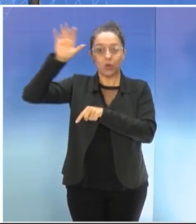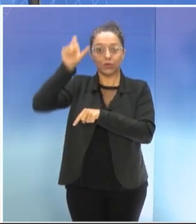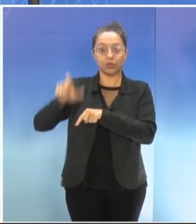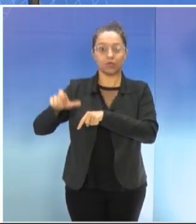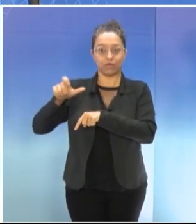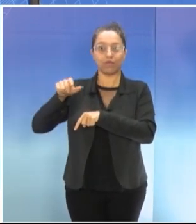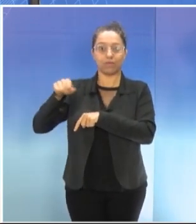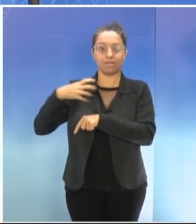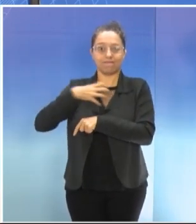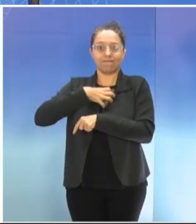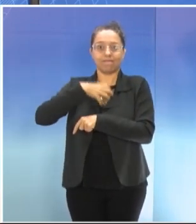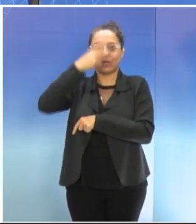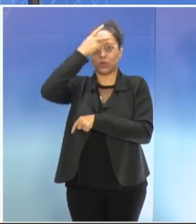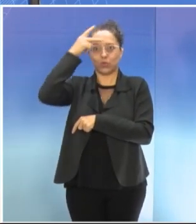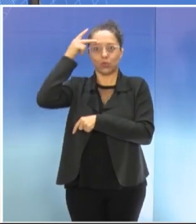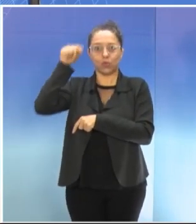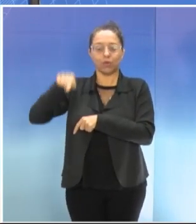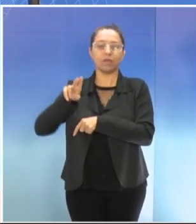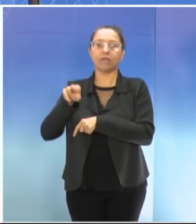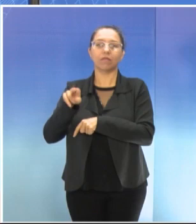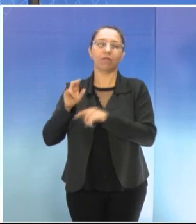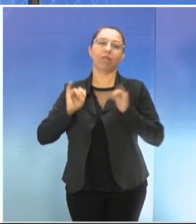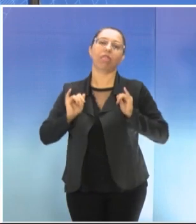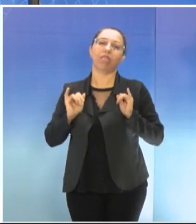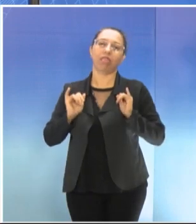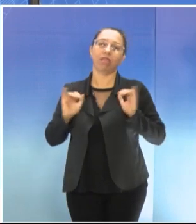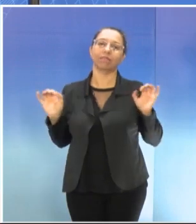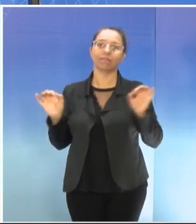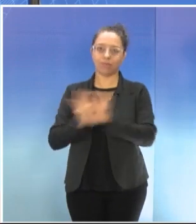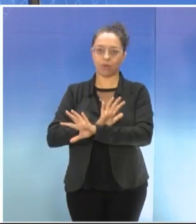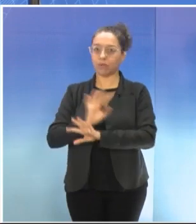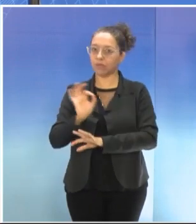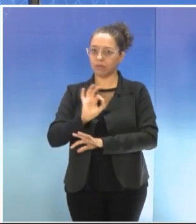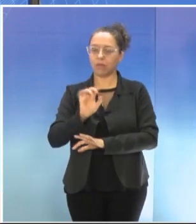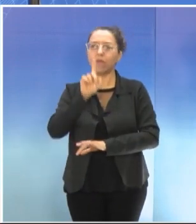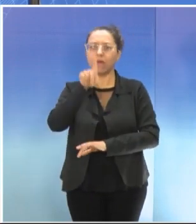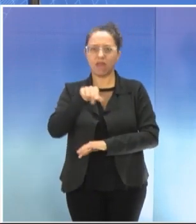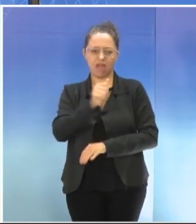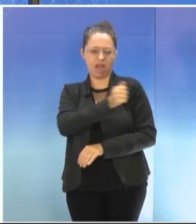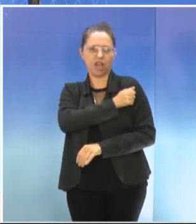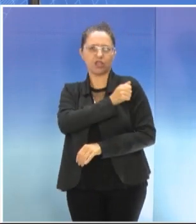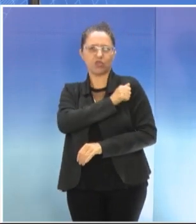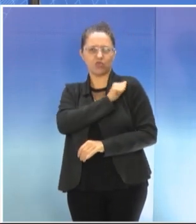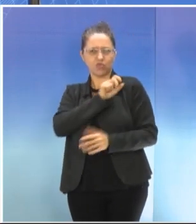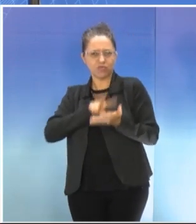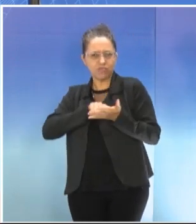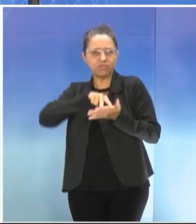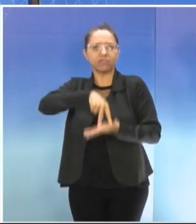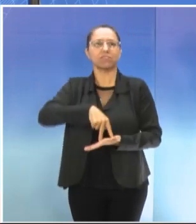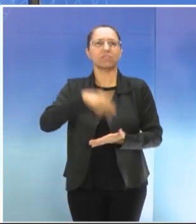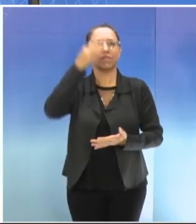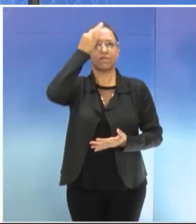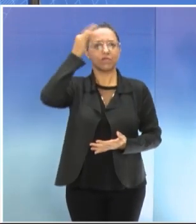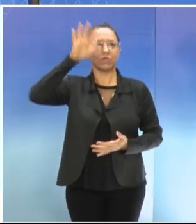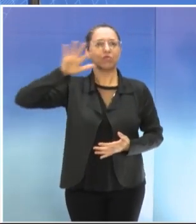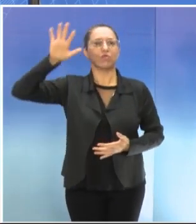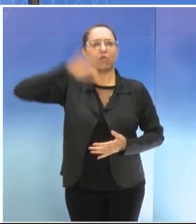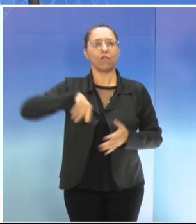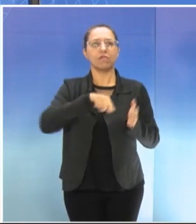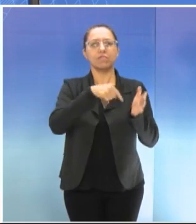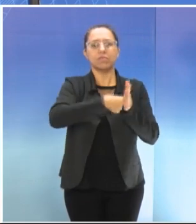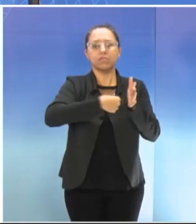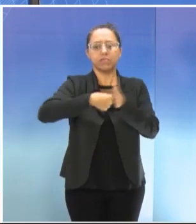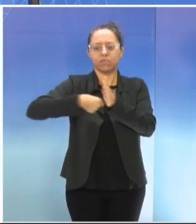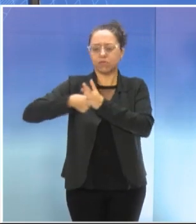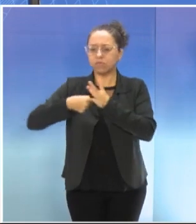ser que nunca está satisfeito, né? E dentro da filosofia isso é chamado de atitude filosófica. O